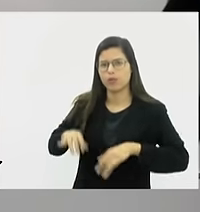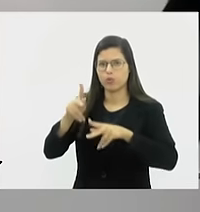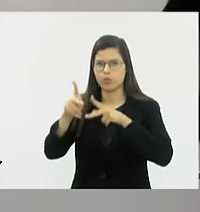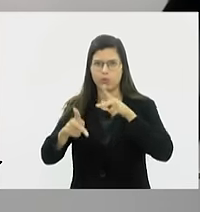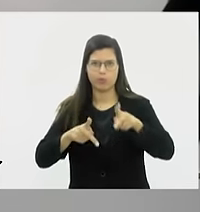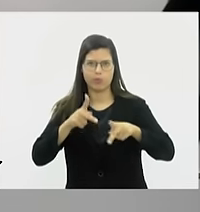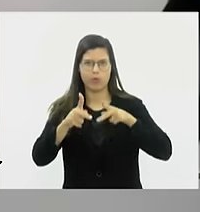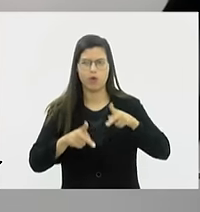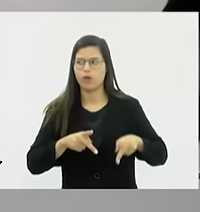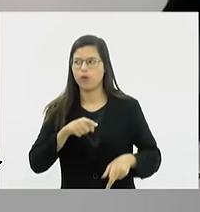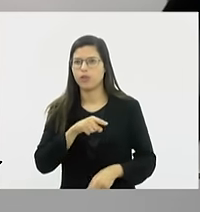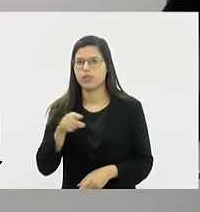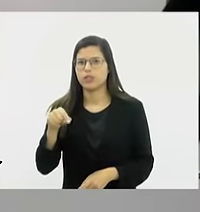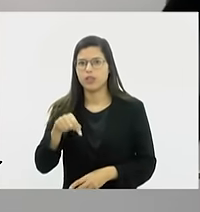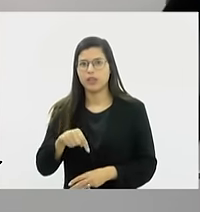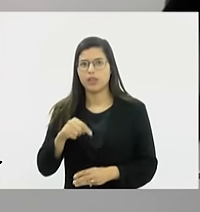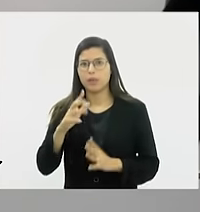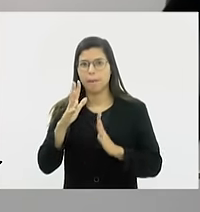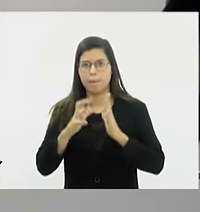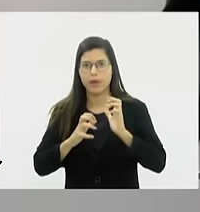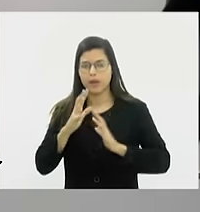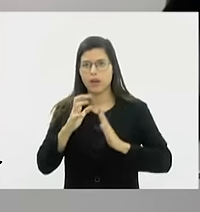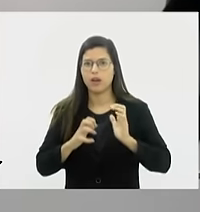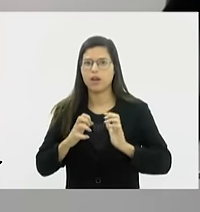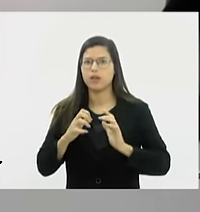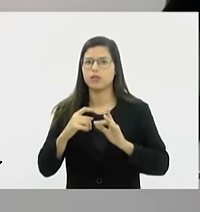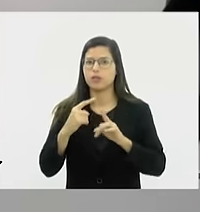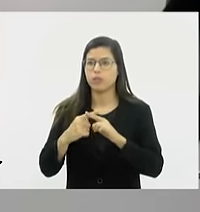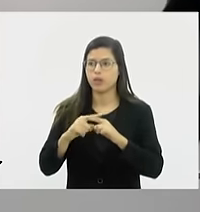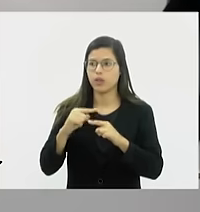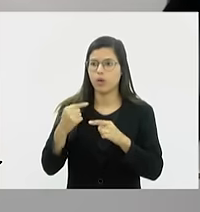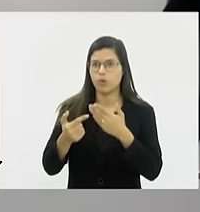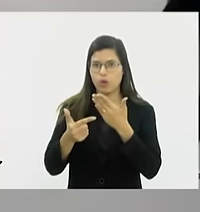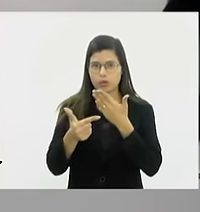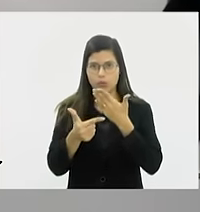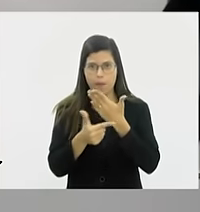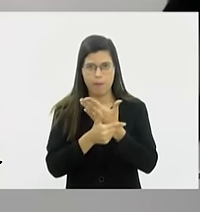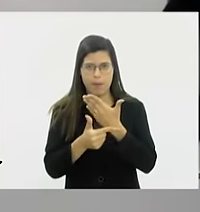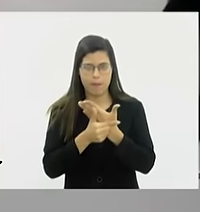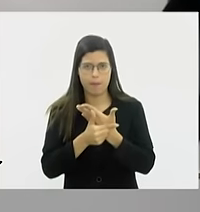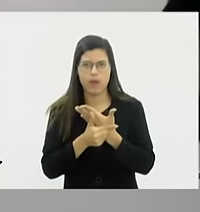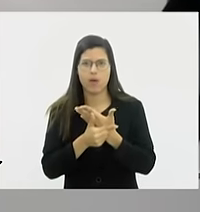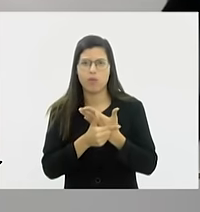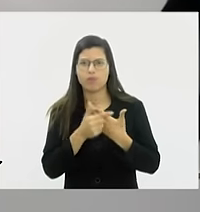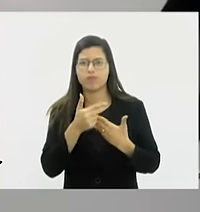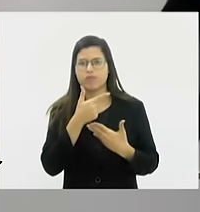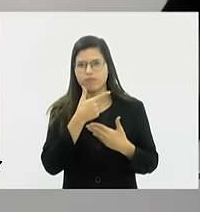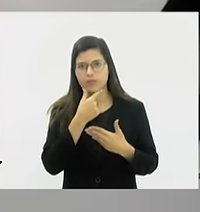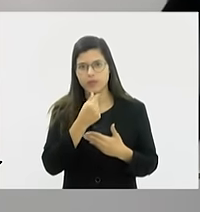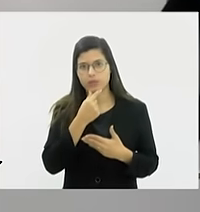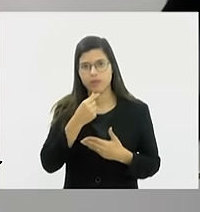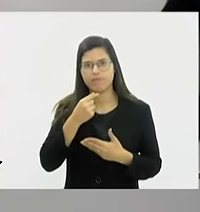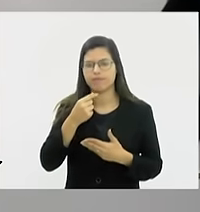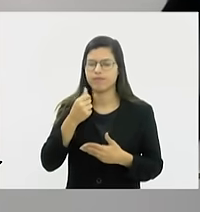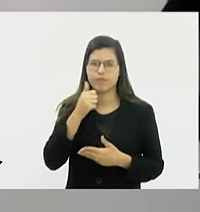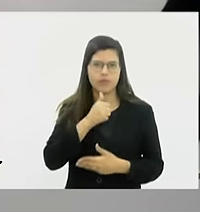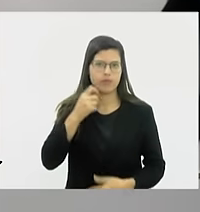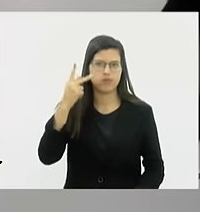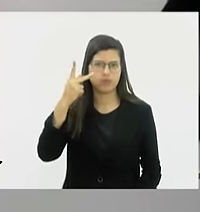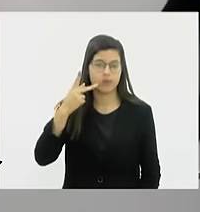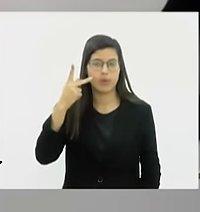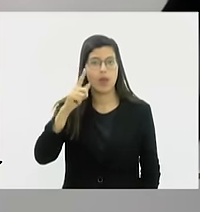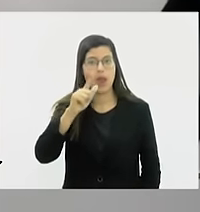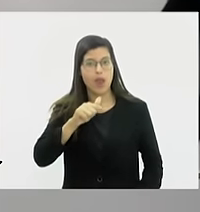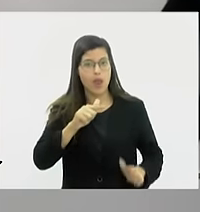aqui brigando, porque isso que é o nosso papel. O homem público, o parlamentar, ele é operário do